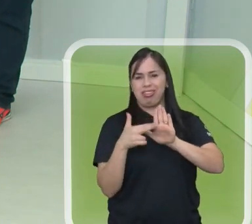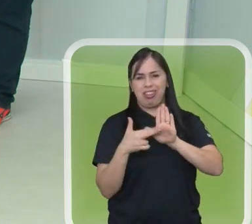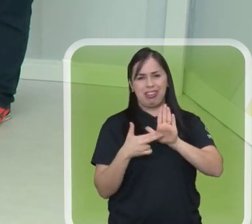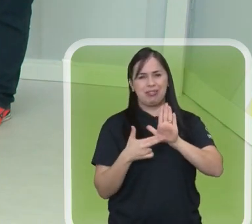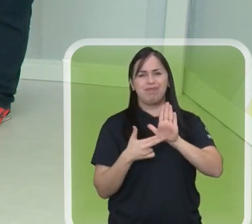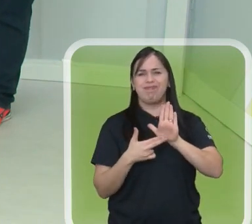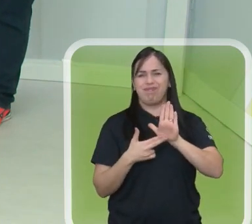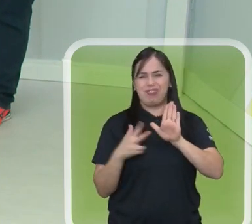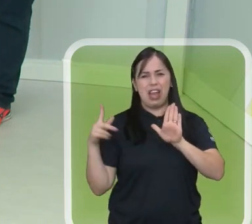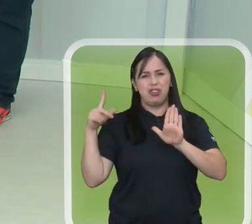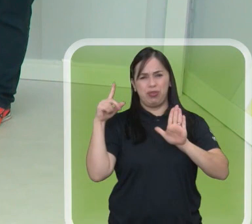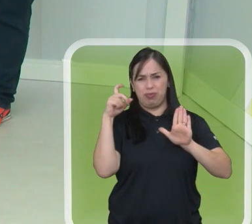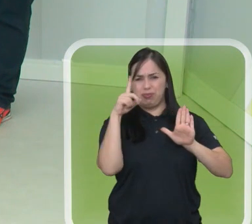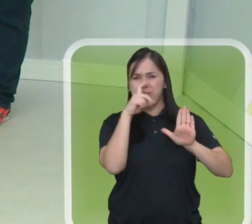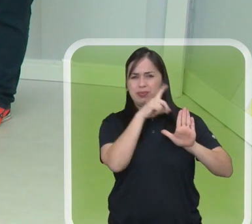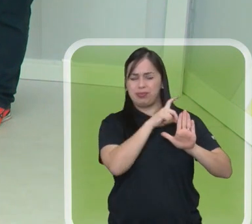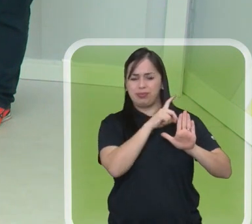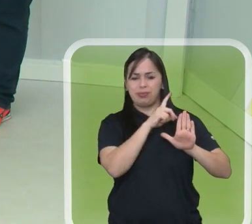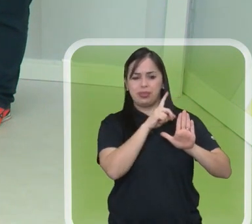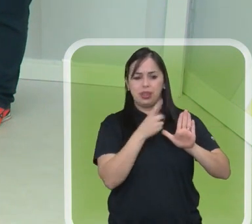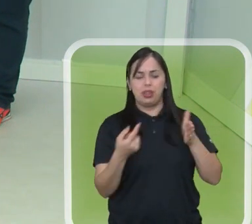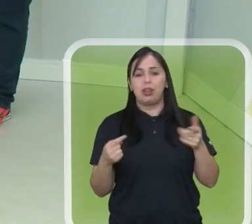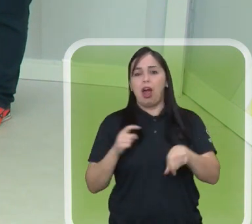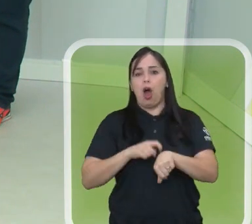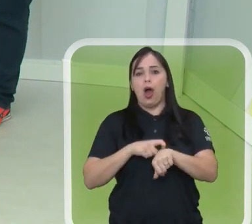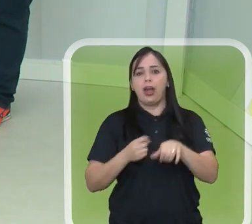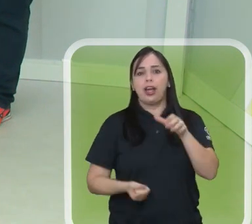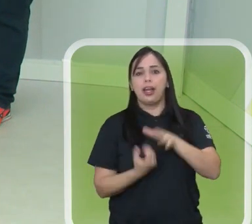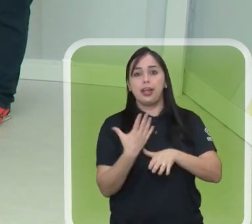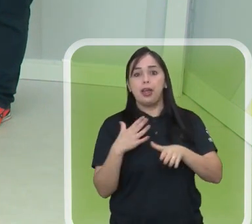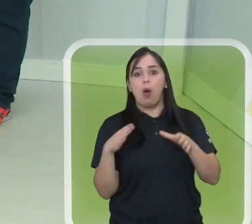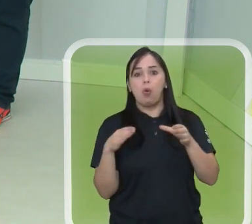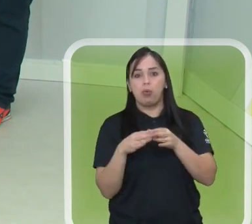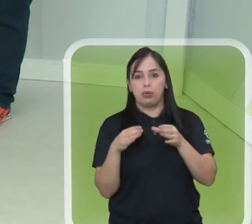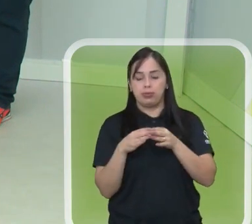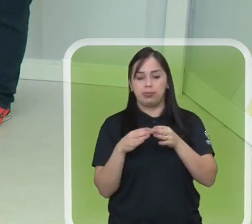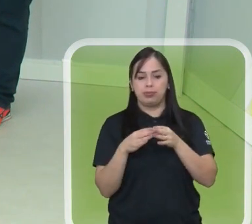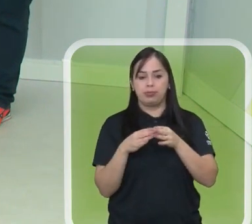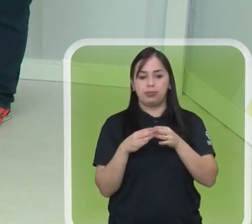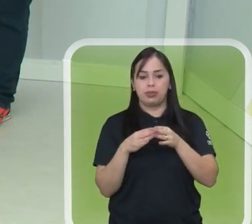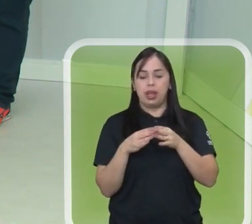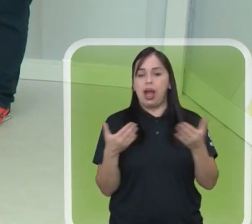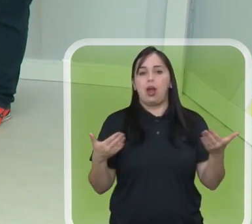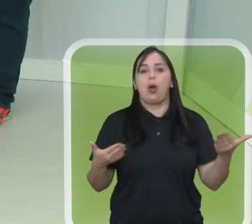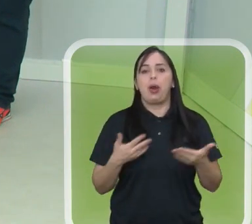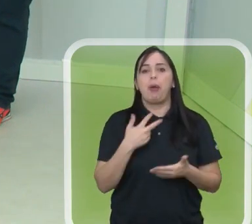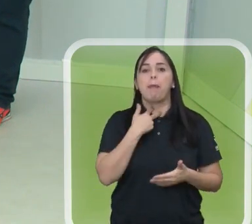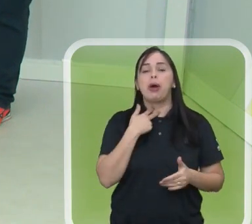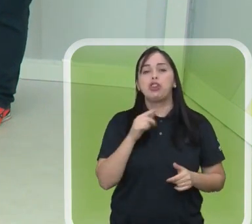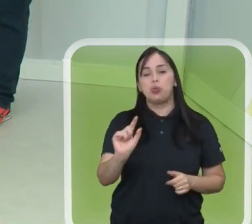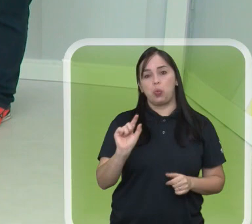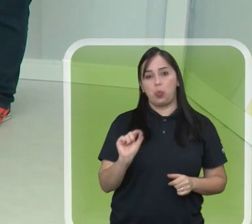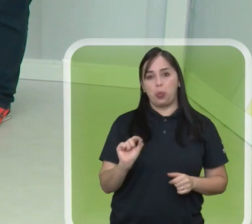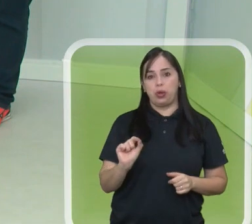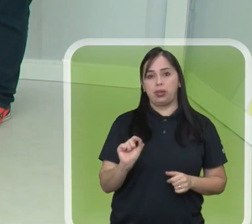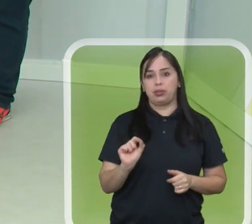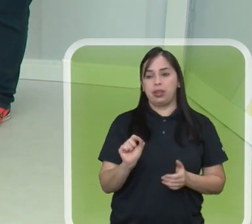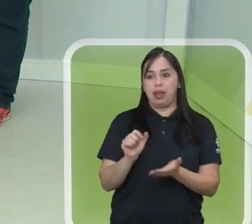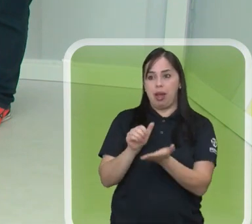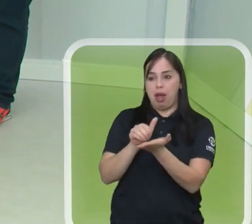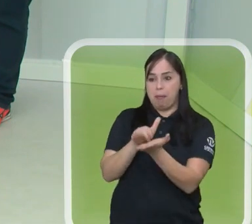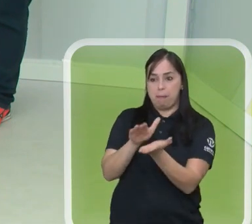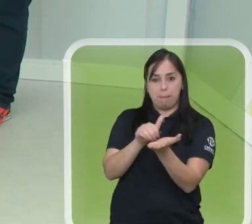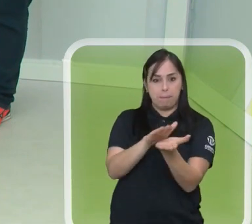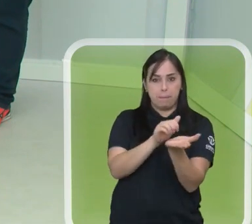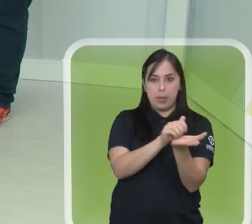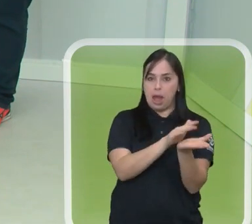atrapalha muito. Quando você monta um time, por exemplo, você contrata os 27 jogadores, você não pode mais demitir nenhum jogador. Eu